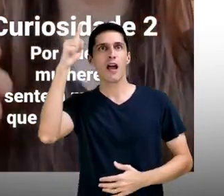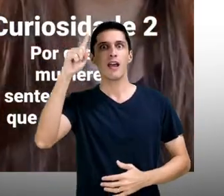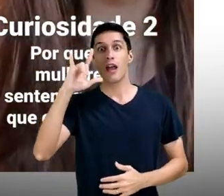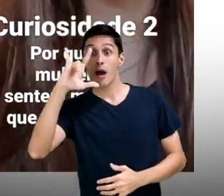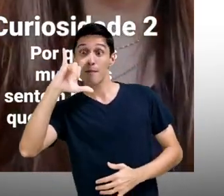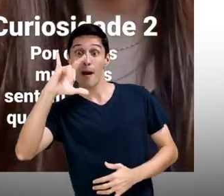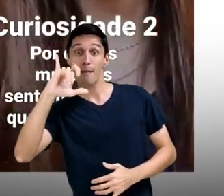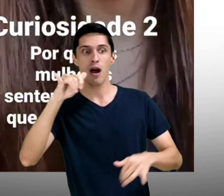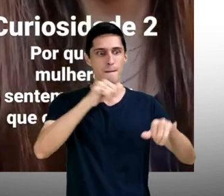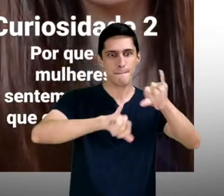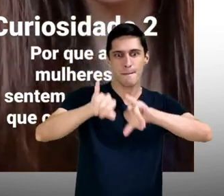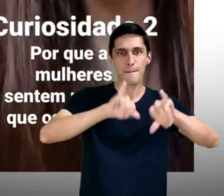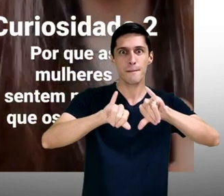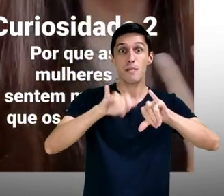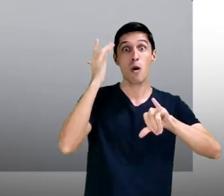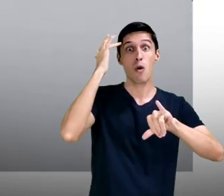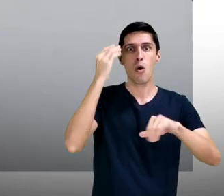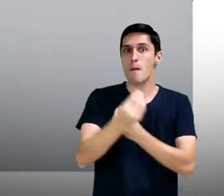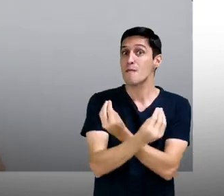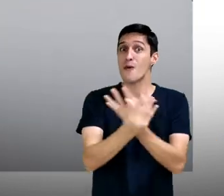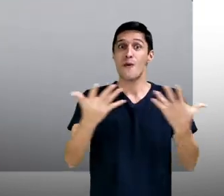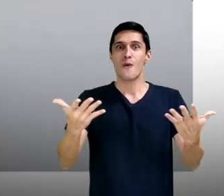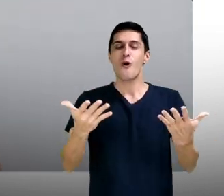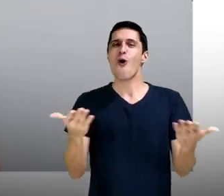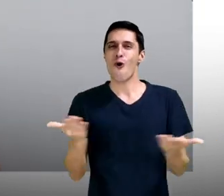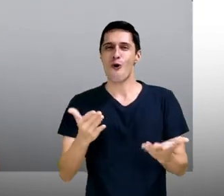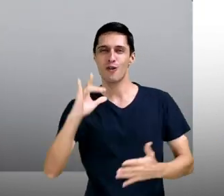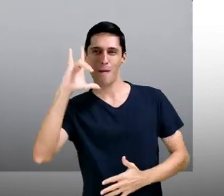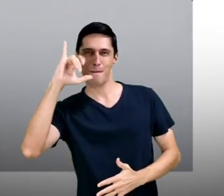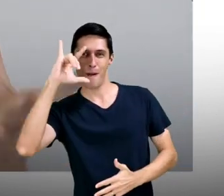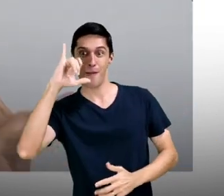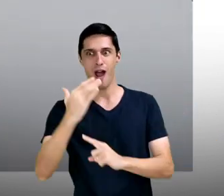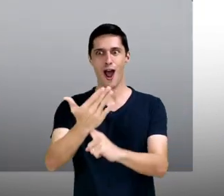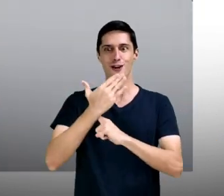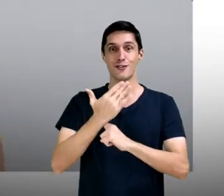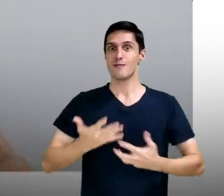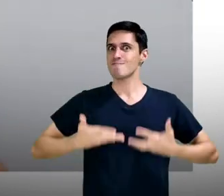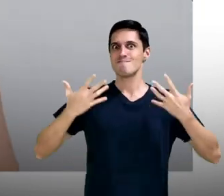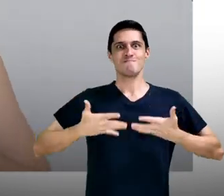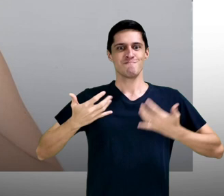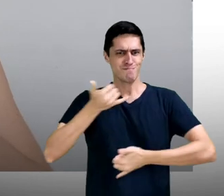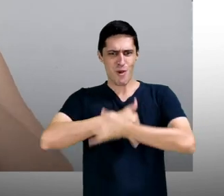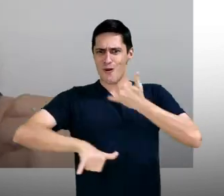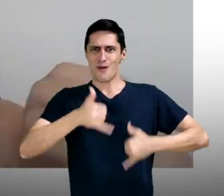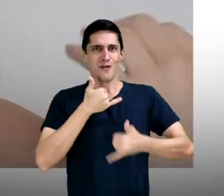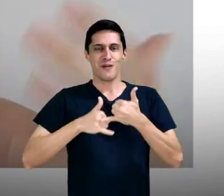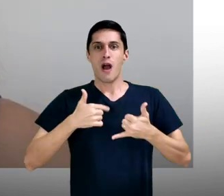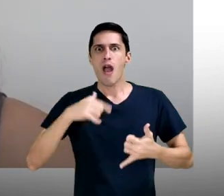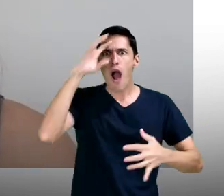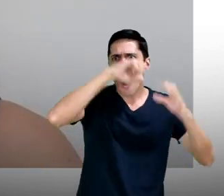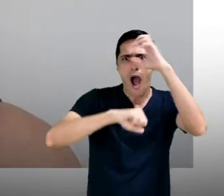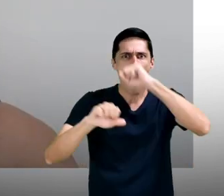um Instagram de química para passar esse conhecimento para as pessoas e hoje o Instagram é o que me dá gás é o que dá energia é o que me faz